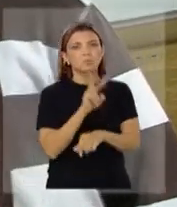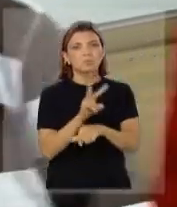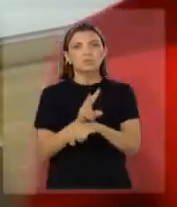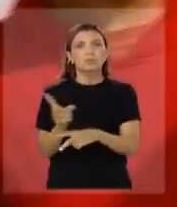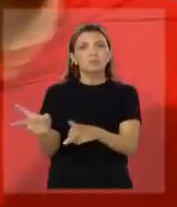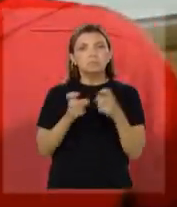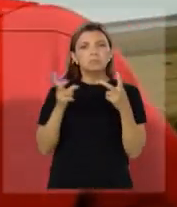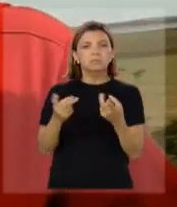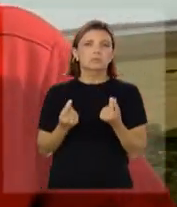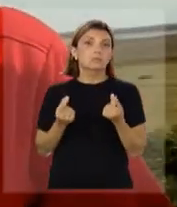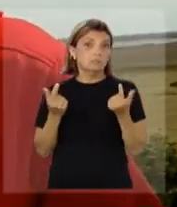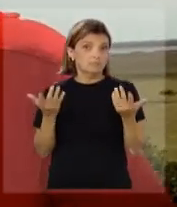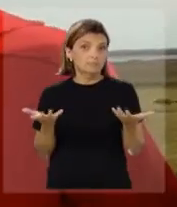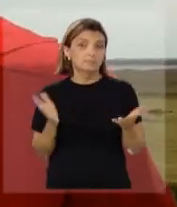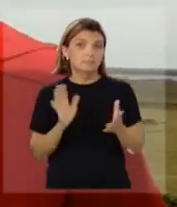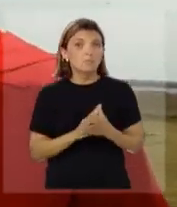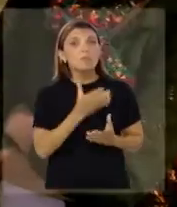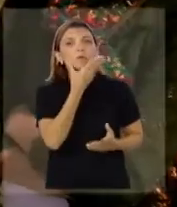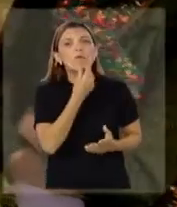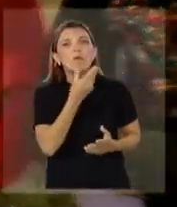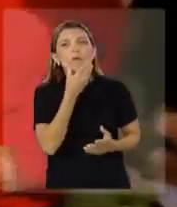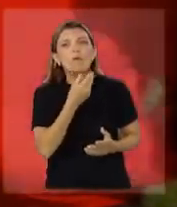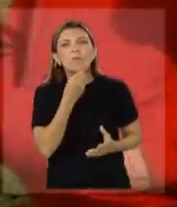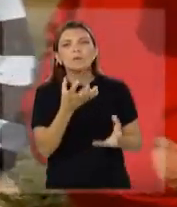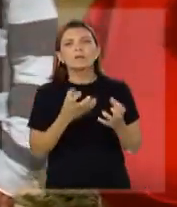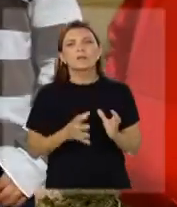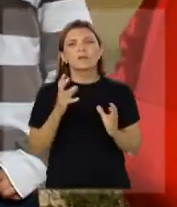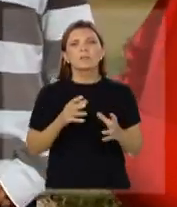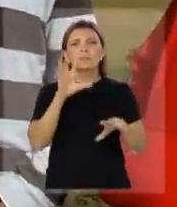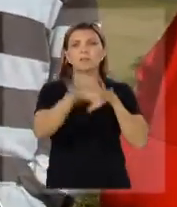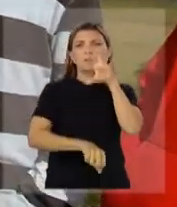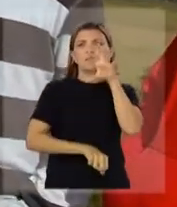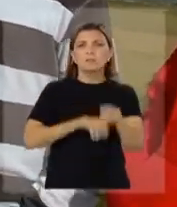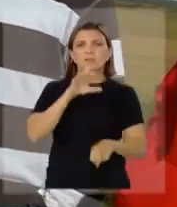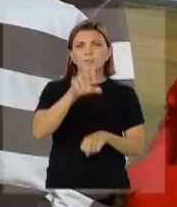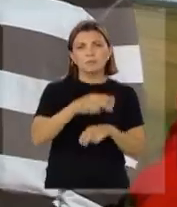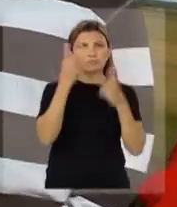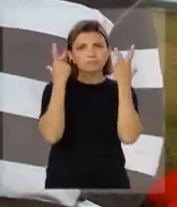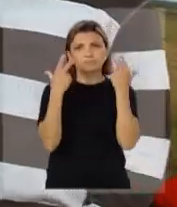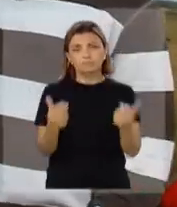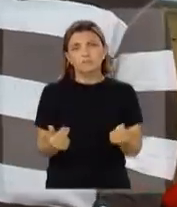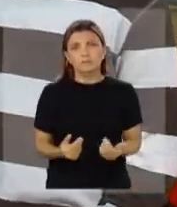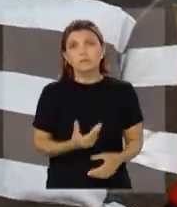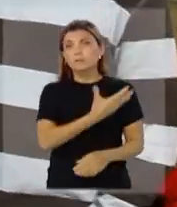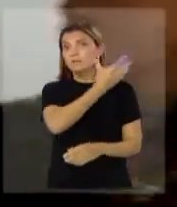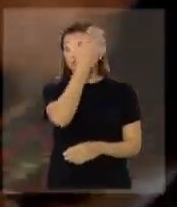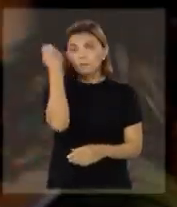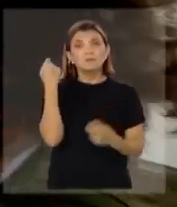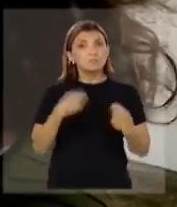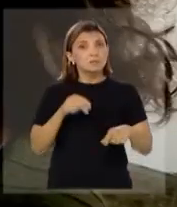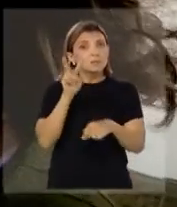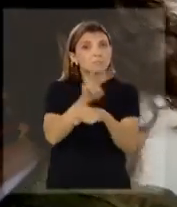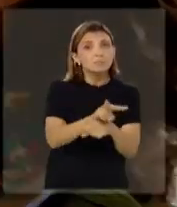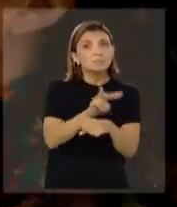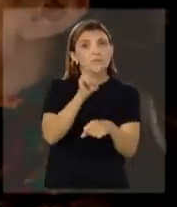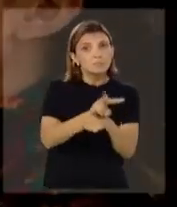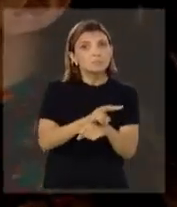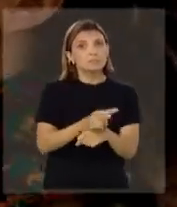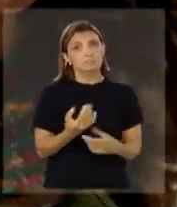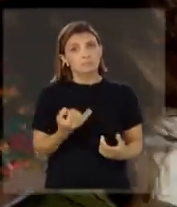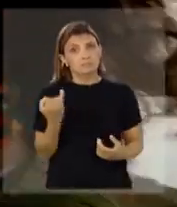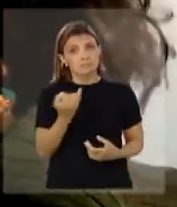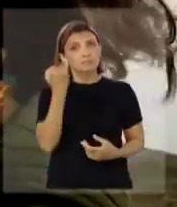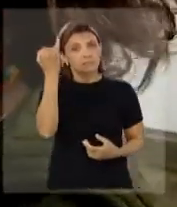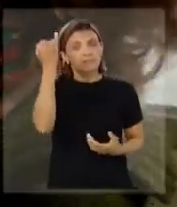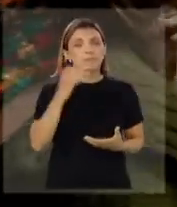É, e tudo isso pra ganhar dinheiro. Com certeza, o homem pensa que a natureza tá aí à sua disposição. É, eles esquecem que eles fazem tanto parte